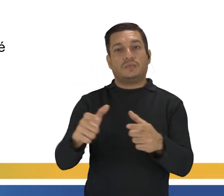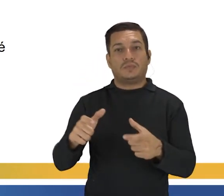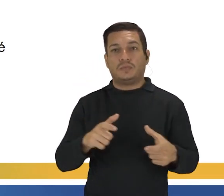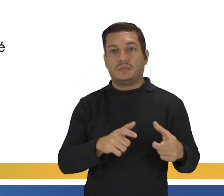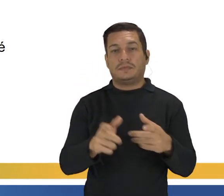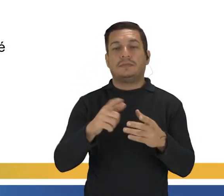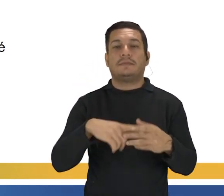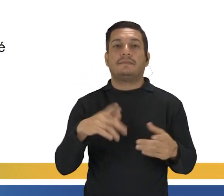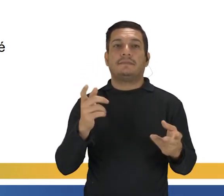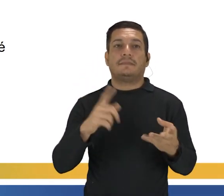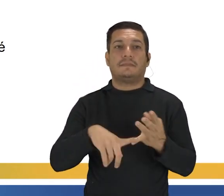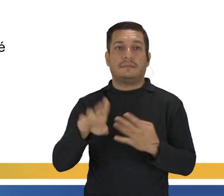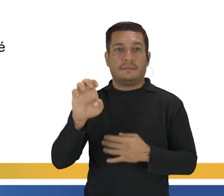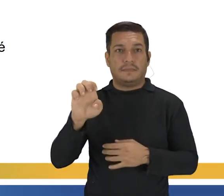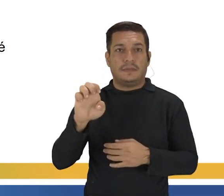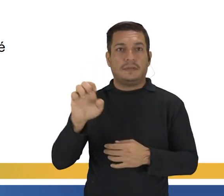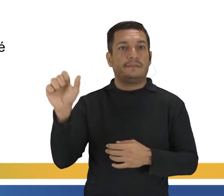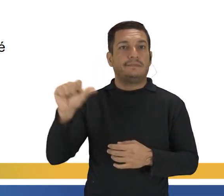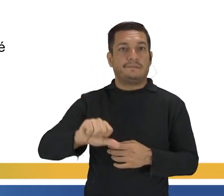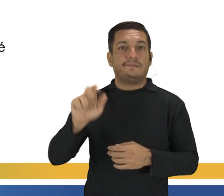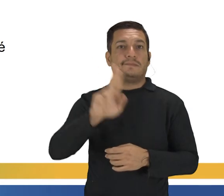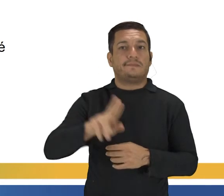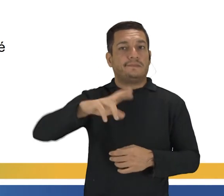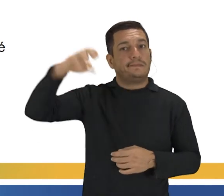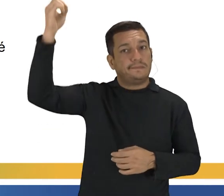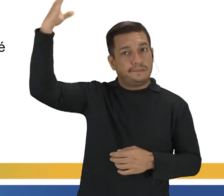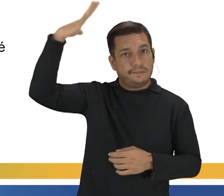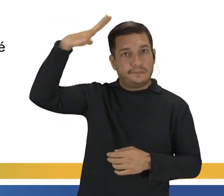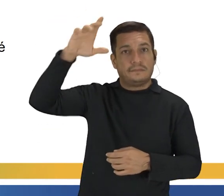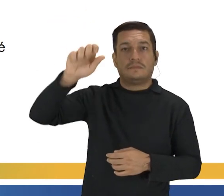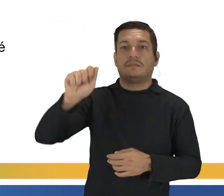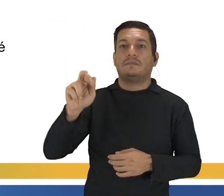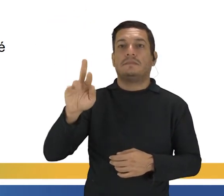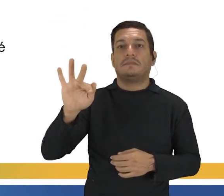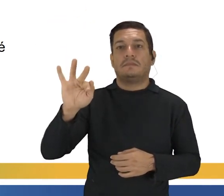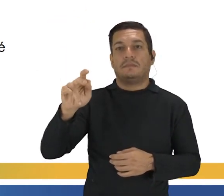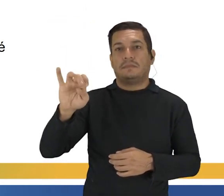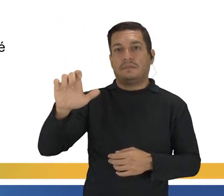ambientação. E letra E, negar o uso da iluminação